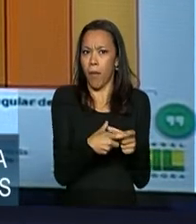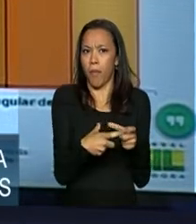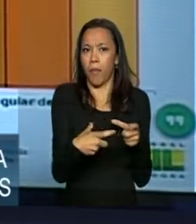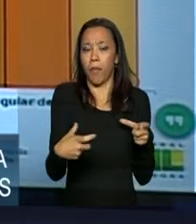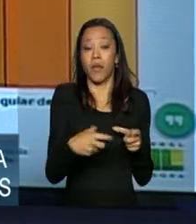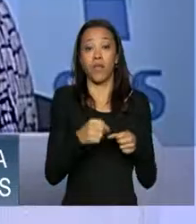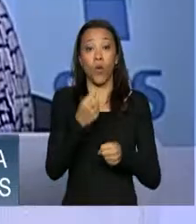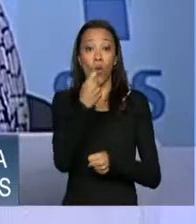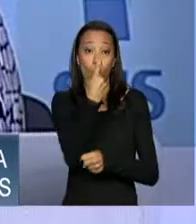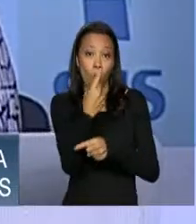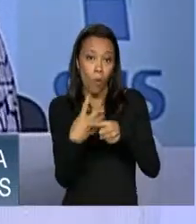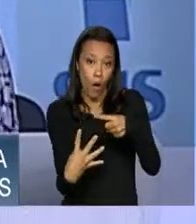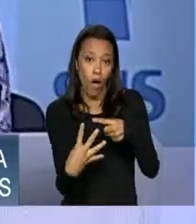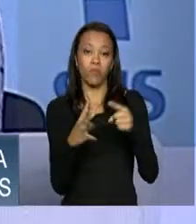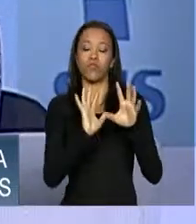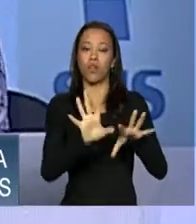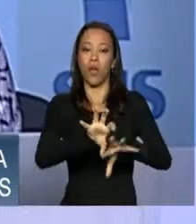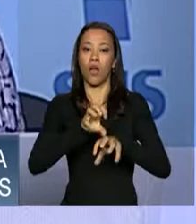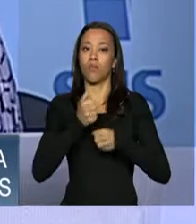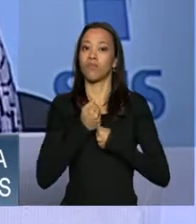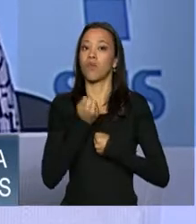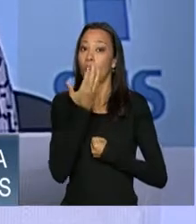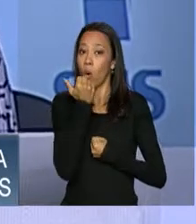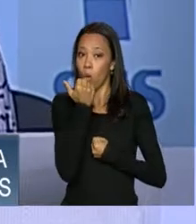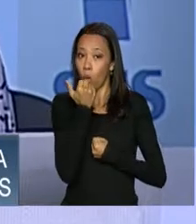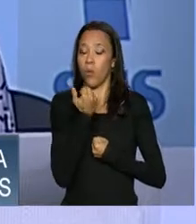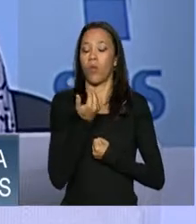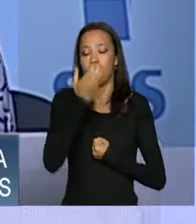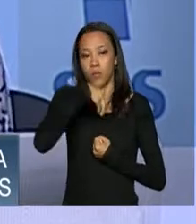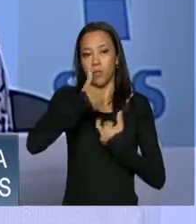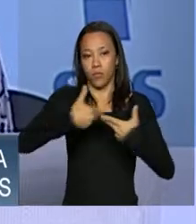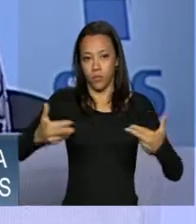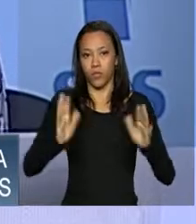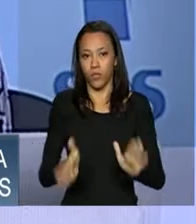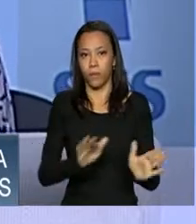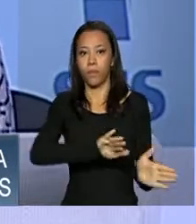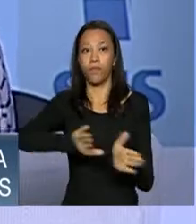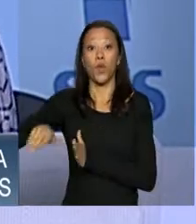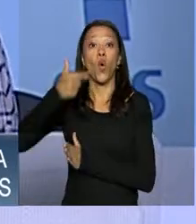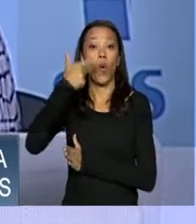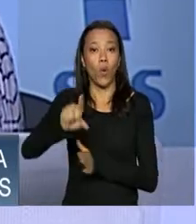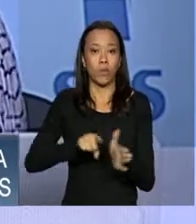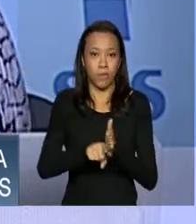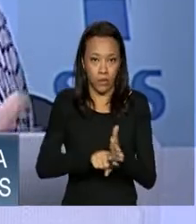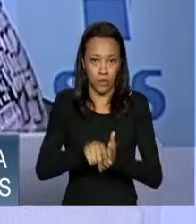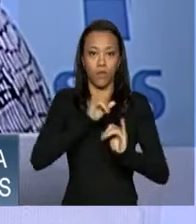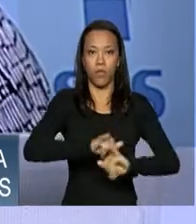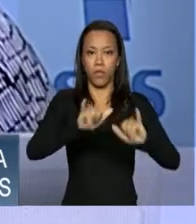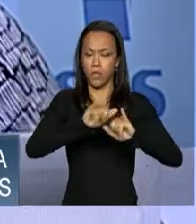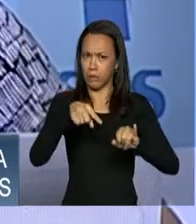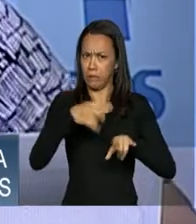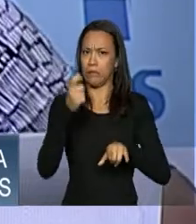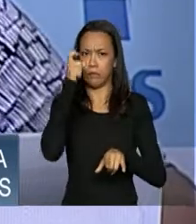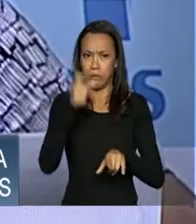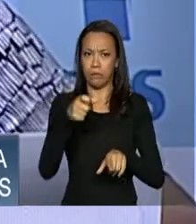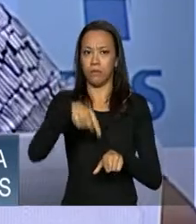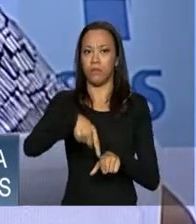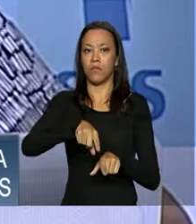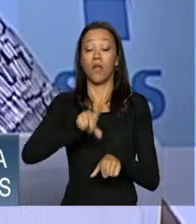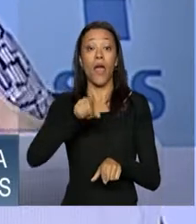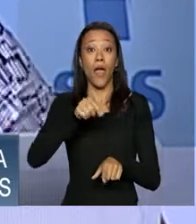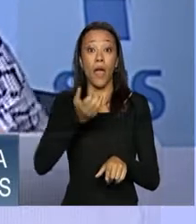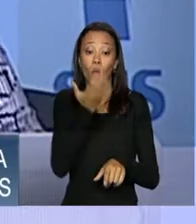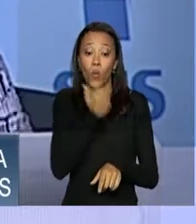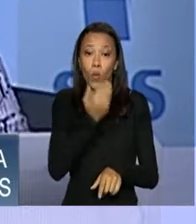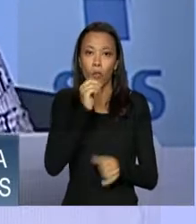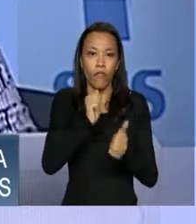da população já incorpora e com uma tendência de crescimento. Outro indicador bastante interessante é o consumo de